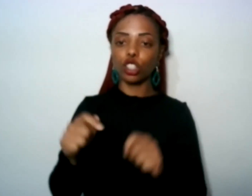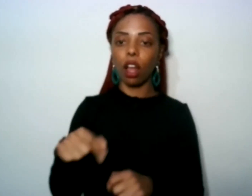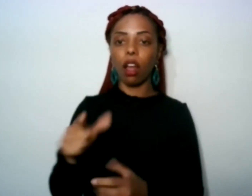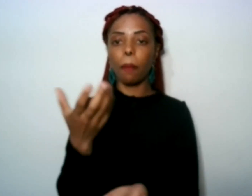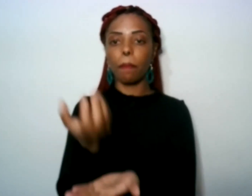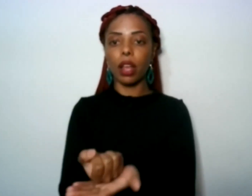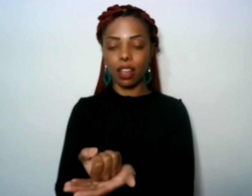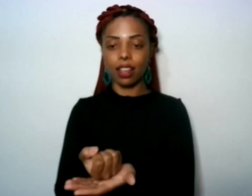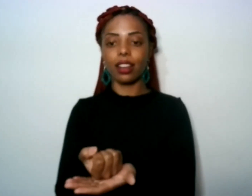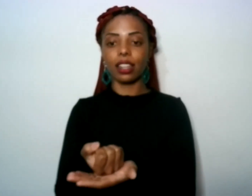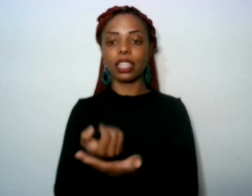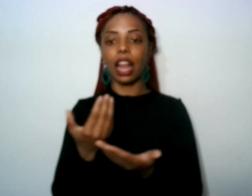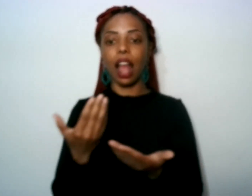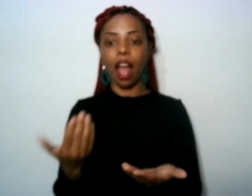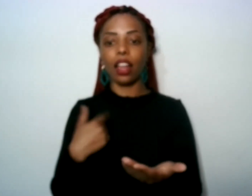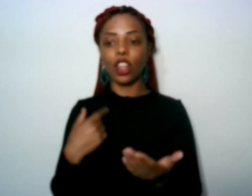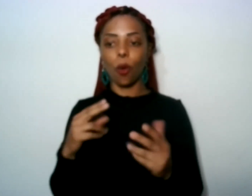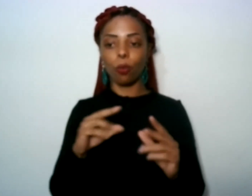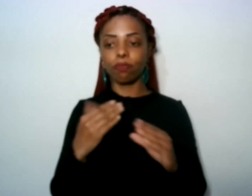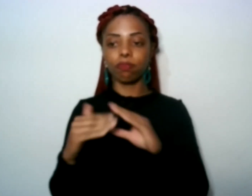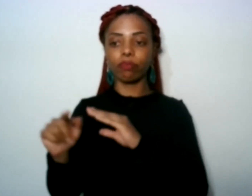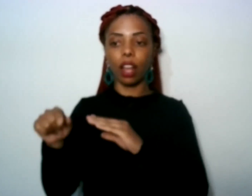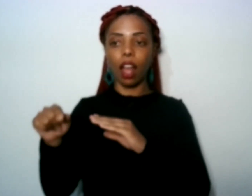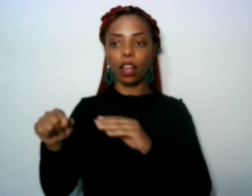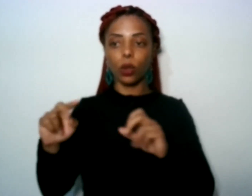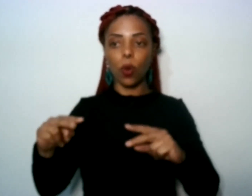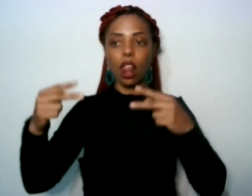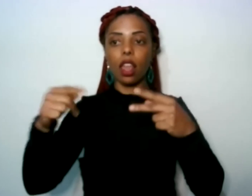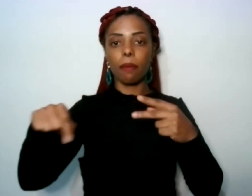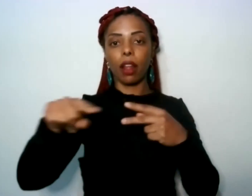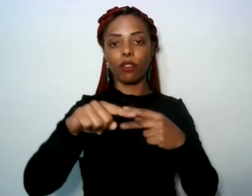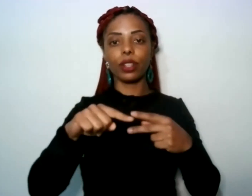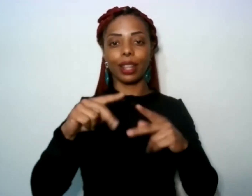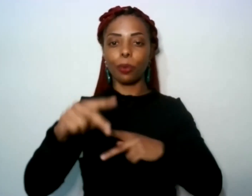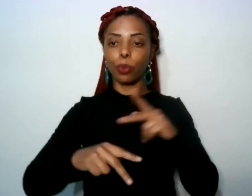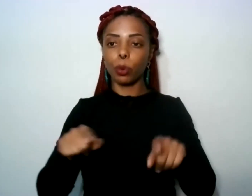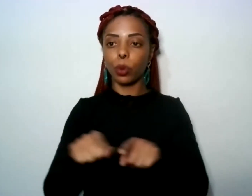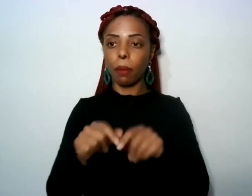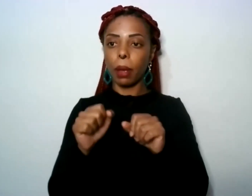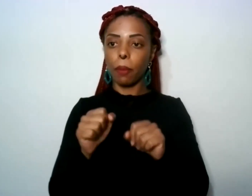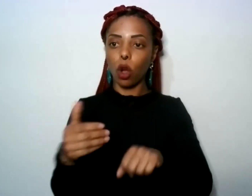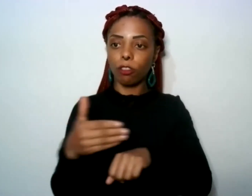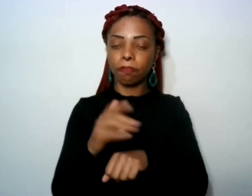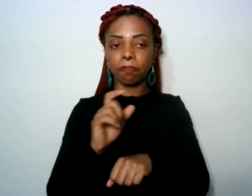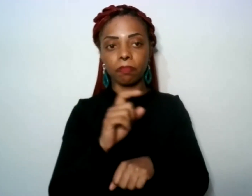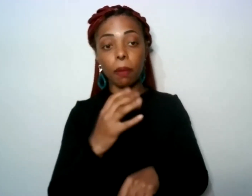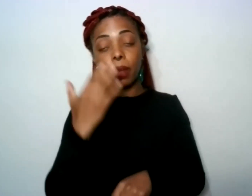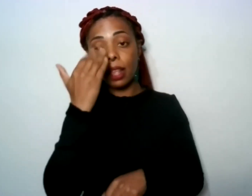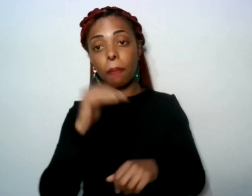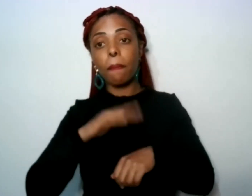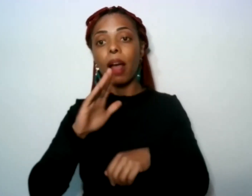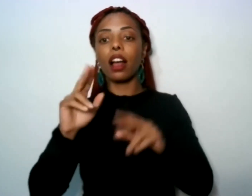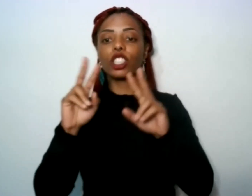e aí eu compartilhei aqui com vocês todos pra com o público também pra saber um pouquinho mais